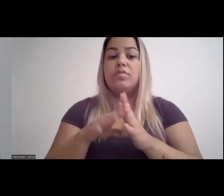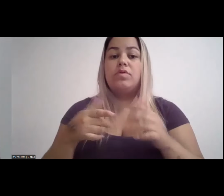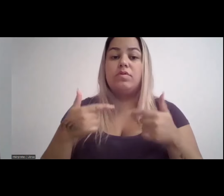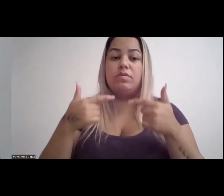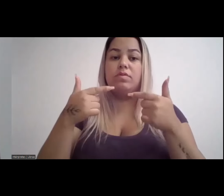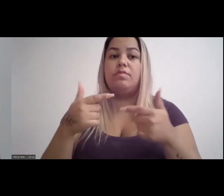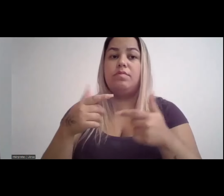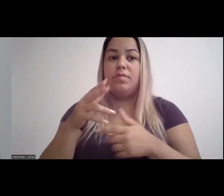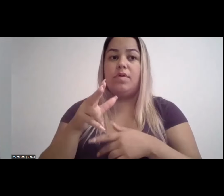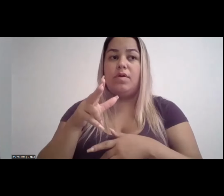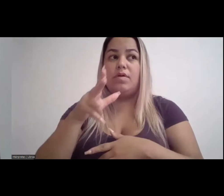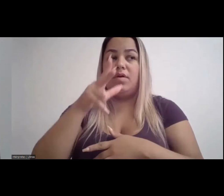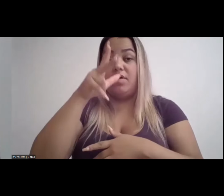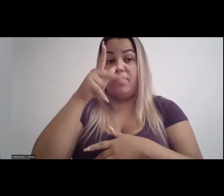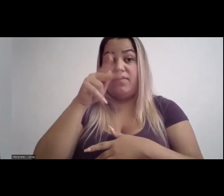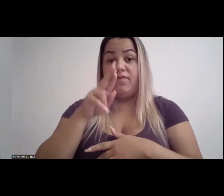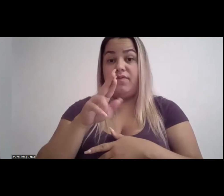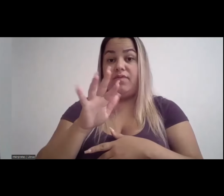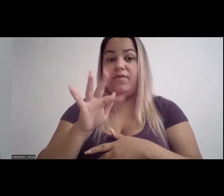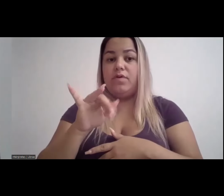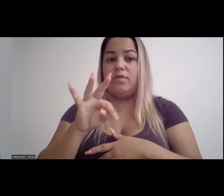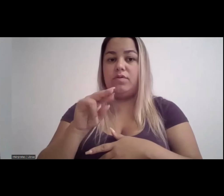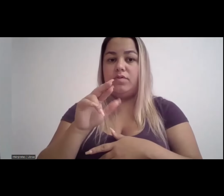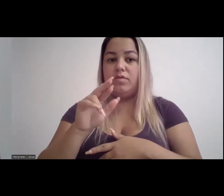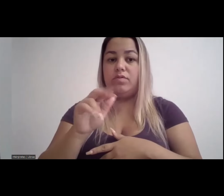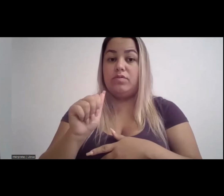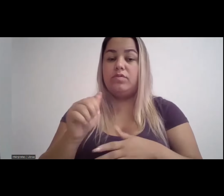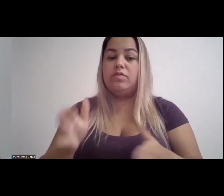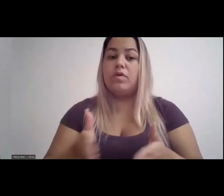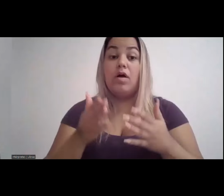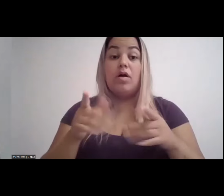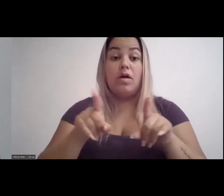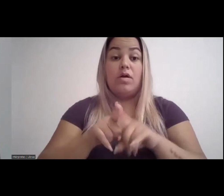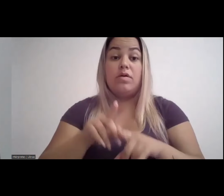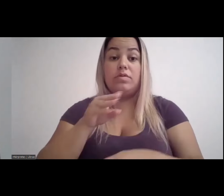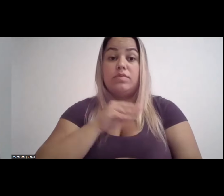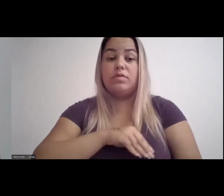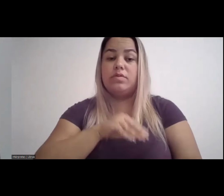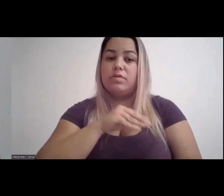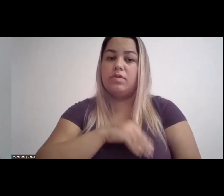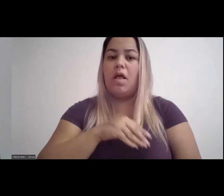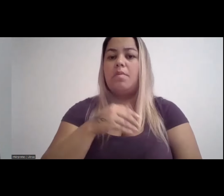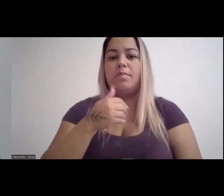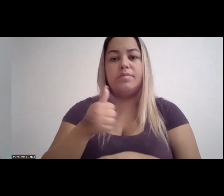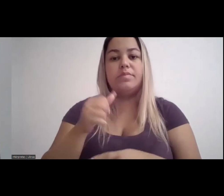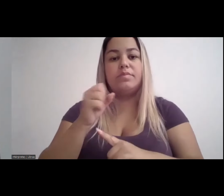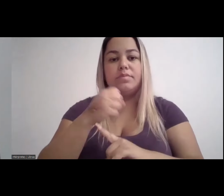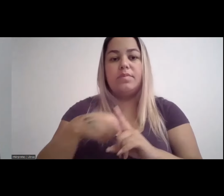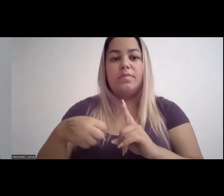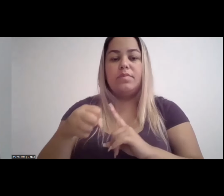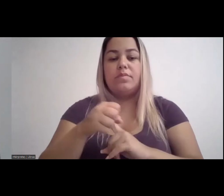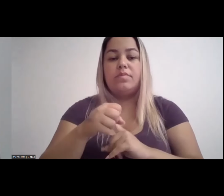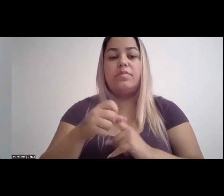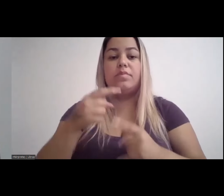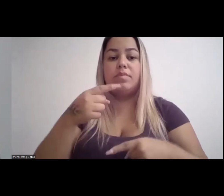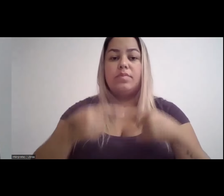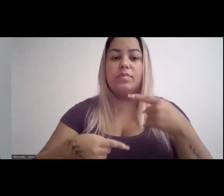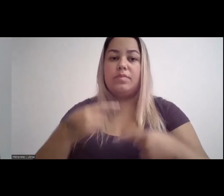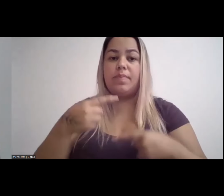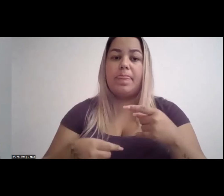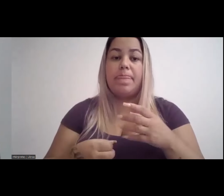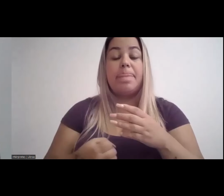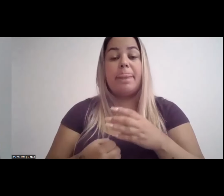Prefeitura de Maringá, de como fomentar emprego, renda e bem-estar social a partir de políticas